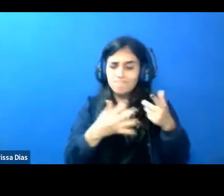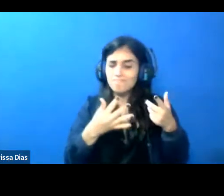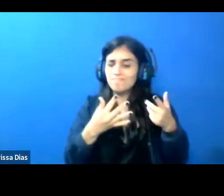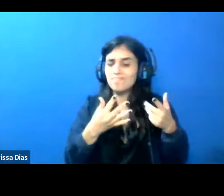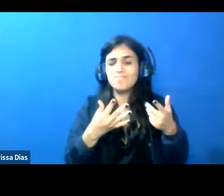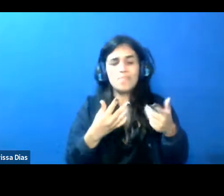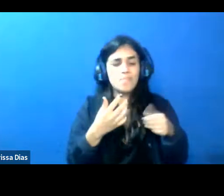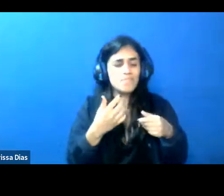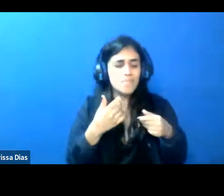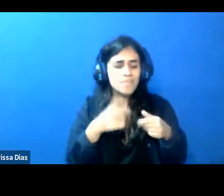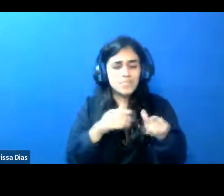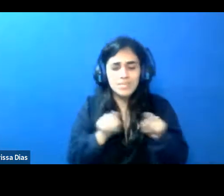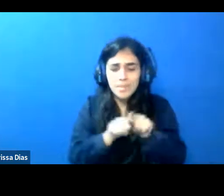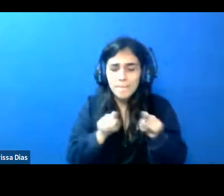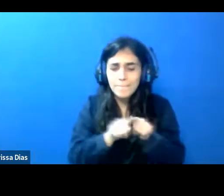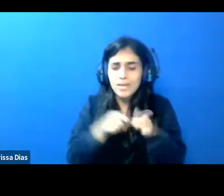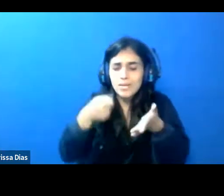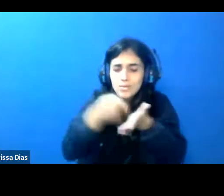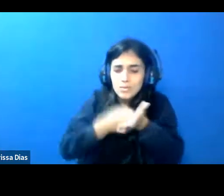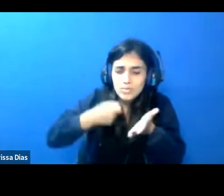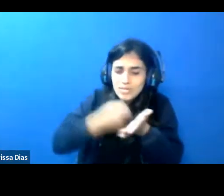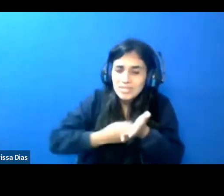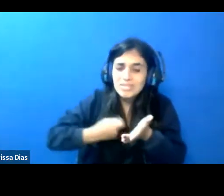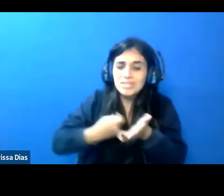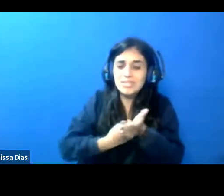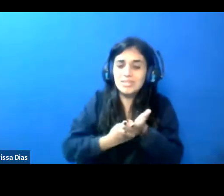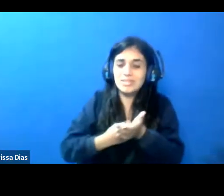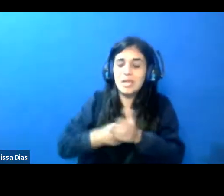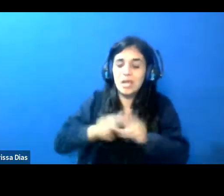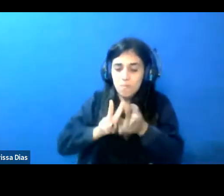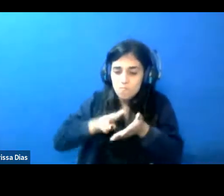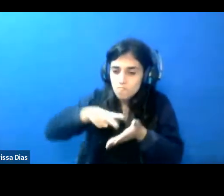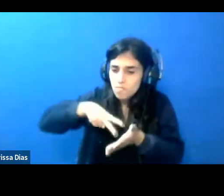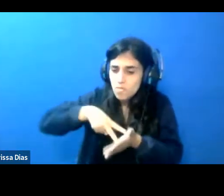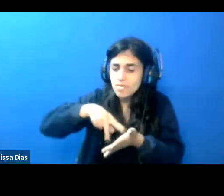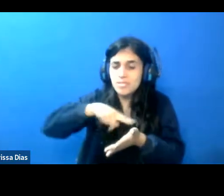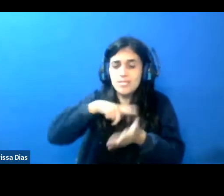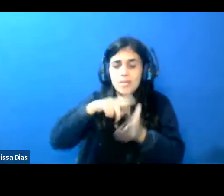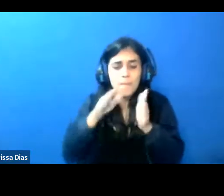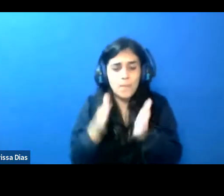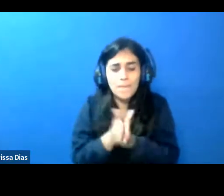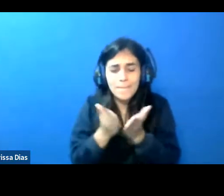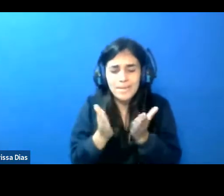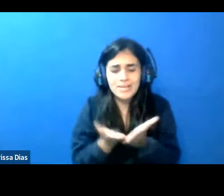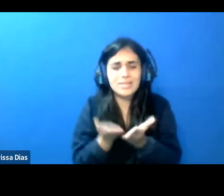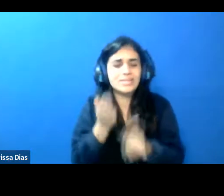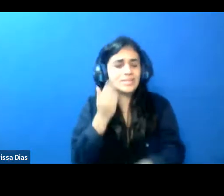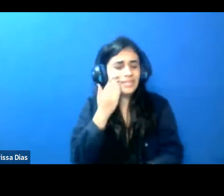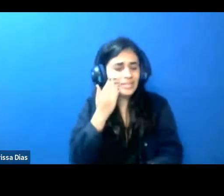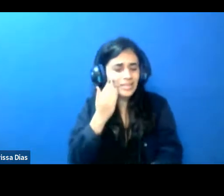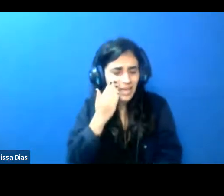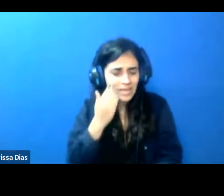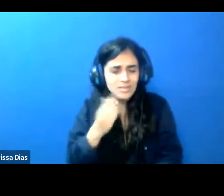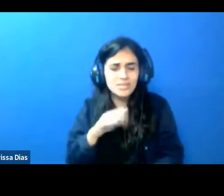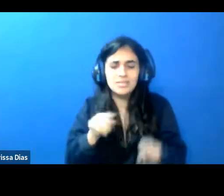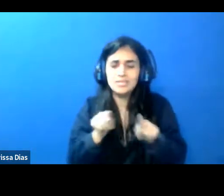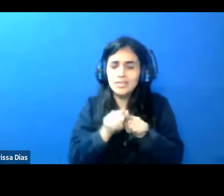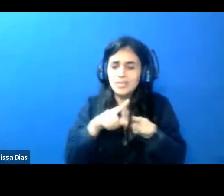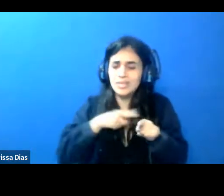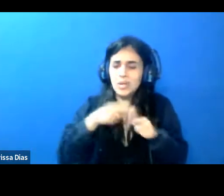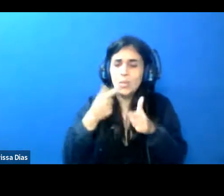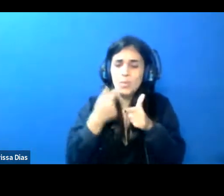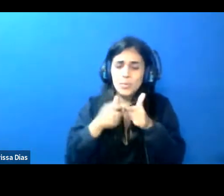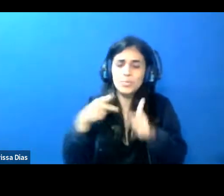enfim, resistir a tudo aquilo que a gente está sofrendo com o término dessas políticas públicas,